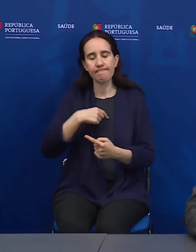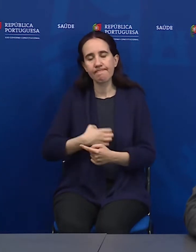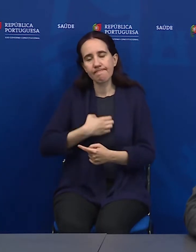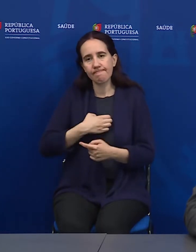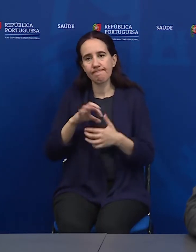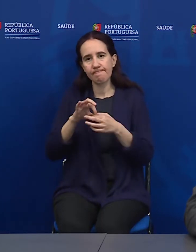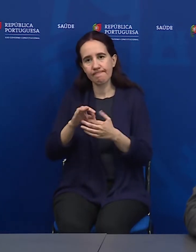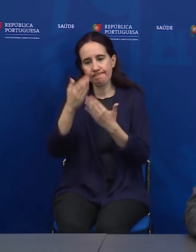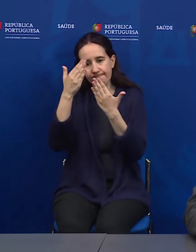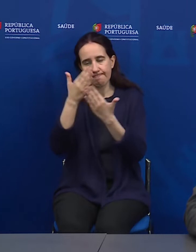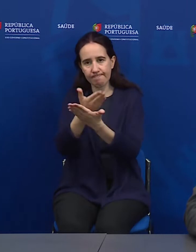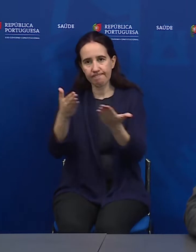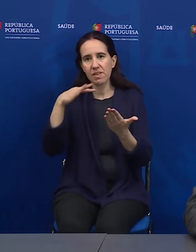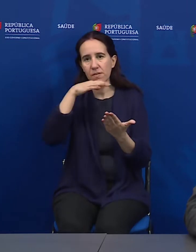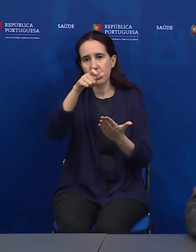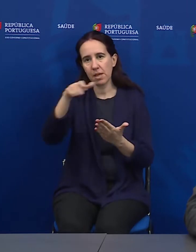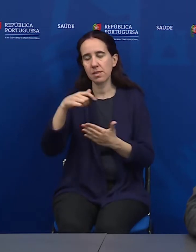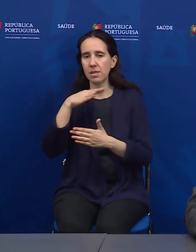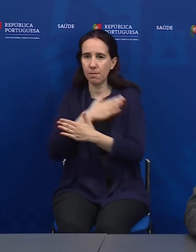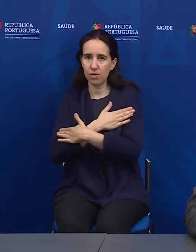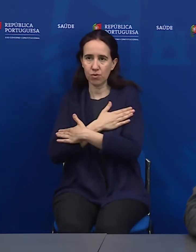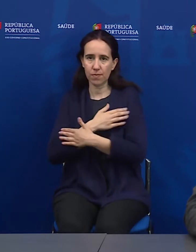sentidas condolências aos familiares e amigos.